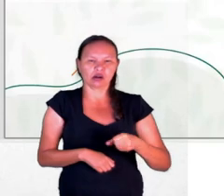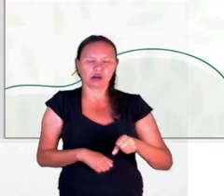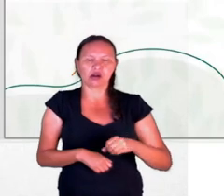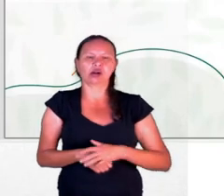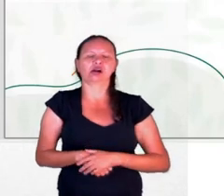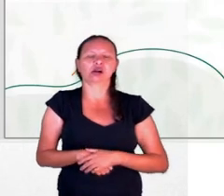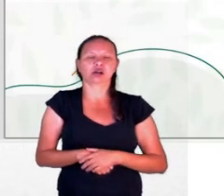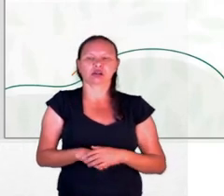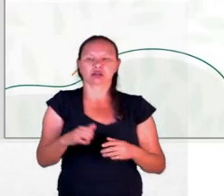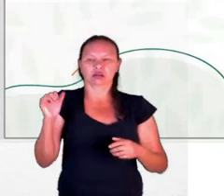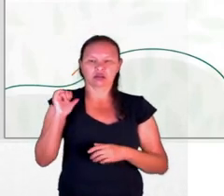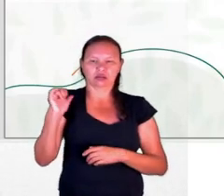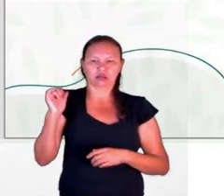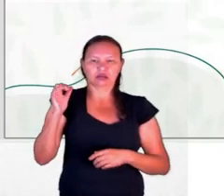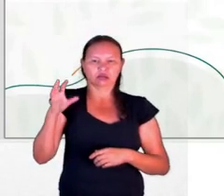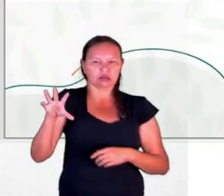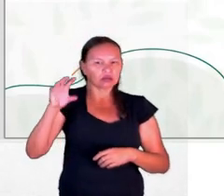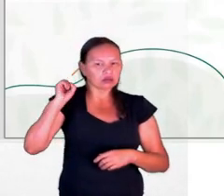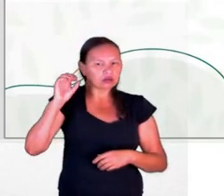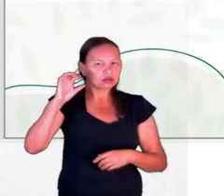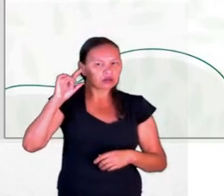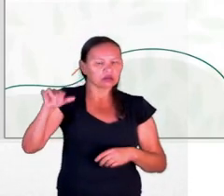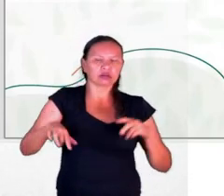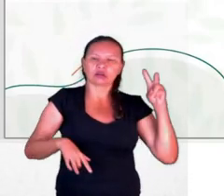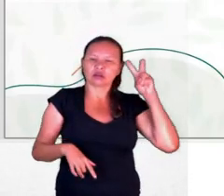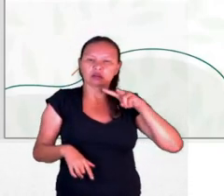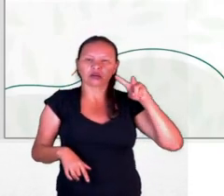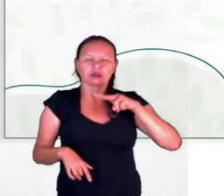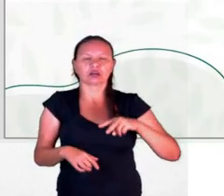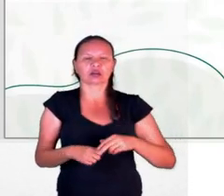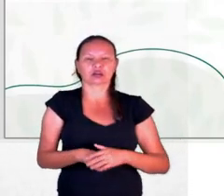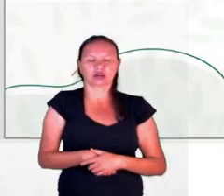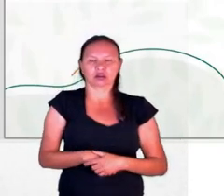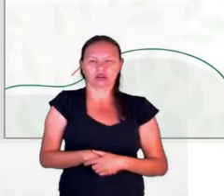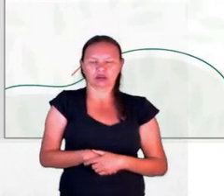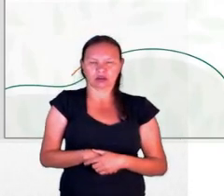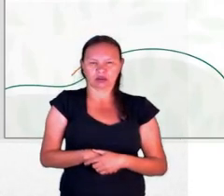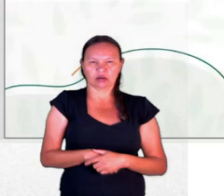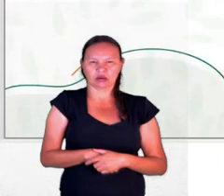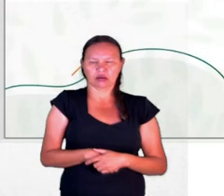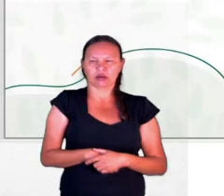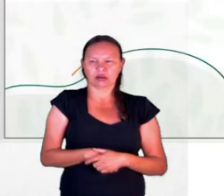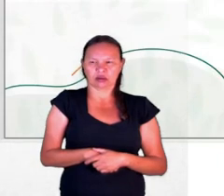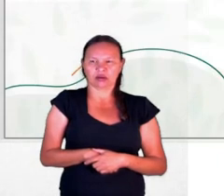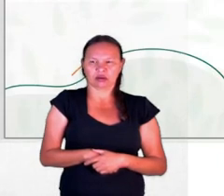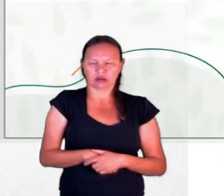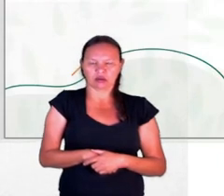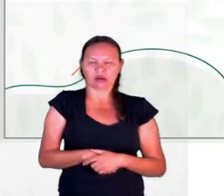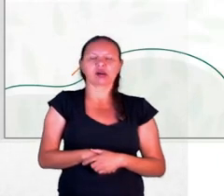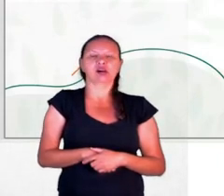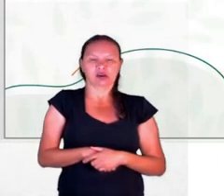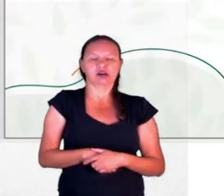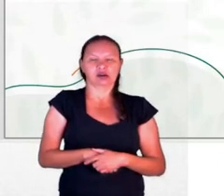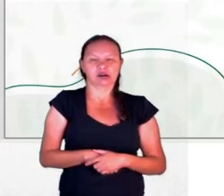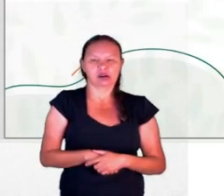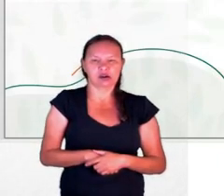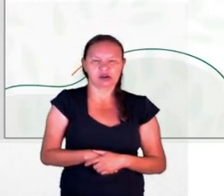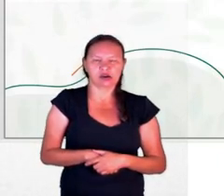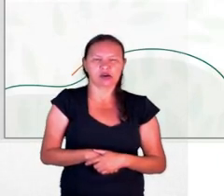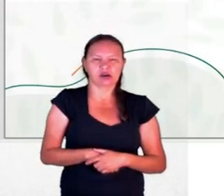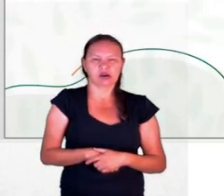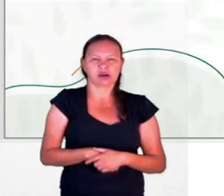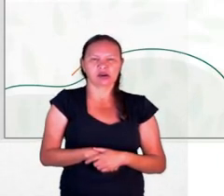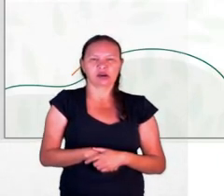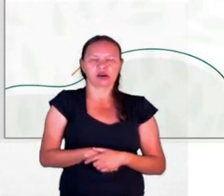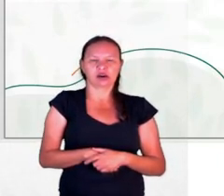entrar no site e assistir bem legalzinho e ele explica bem quiser porque a gente garantiu a todo mundo uma